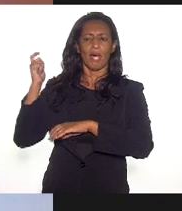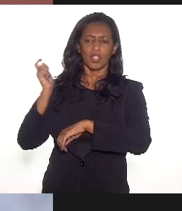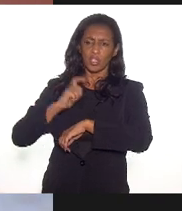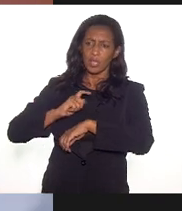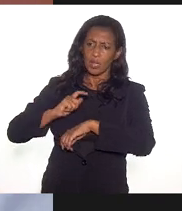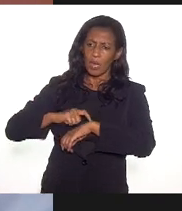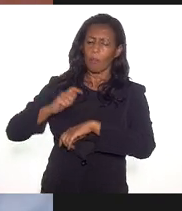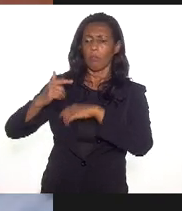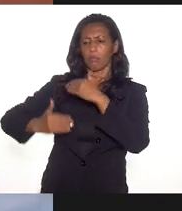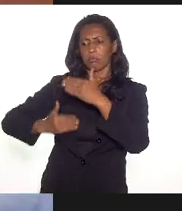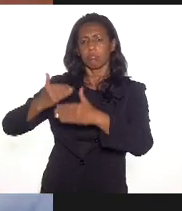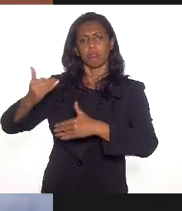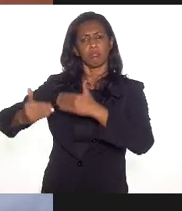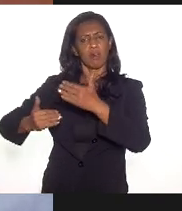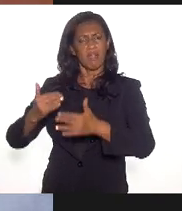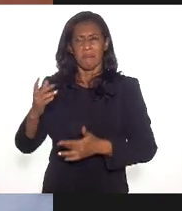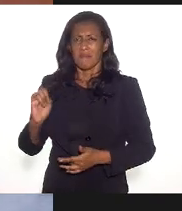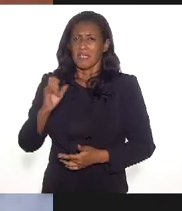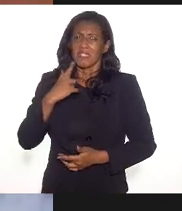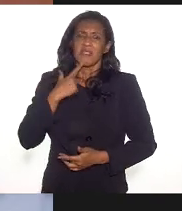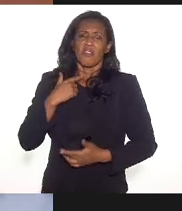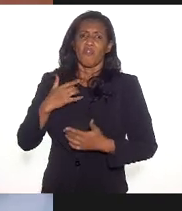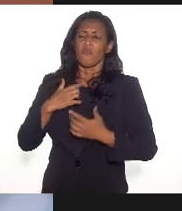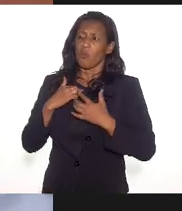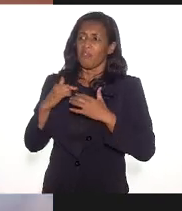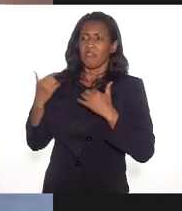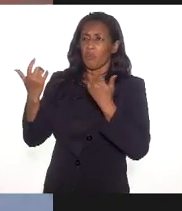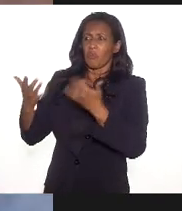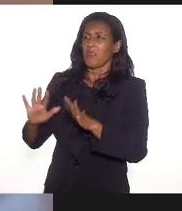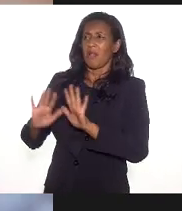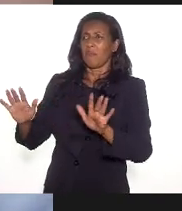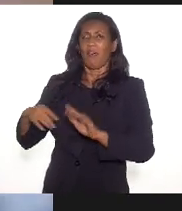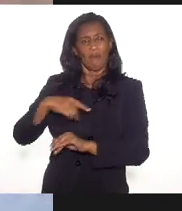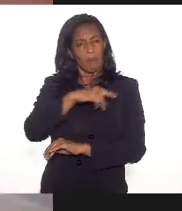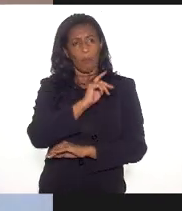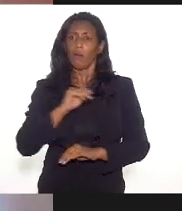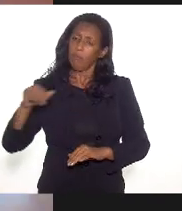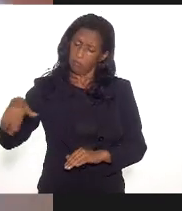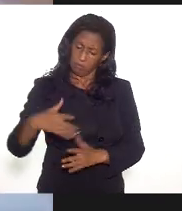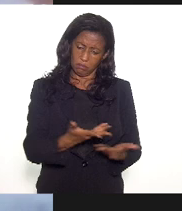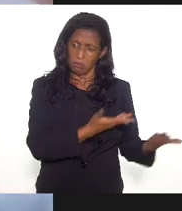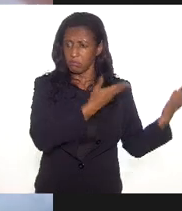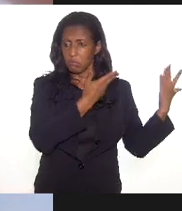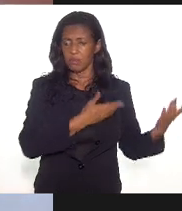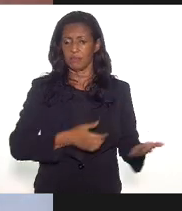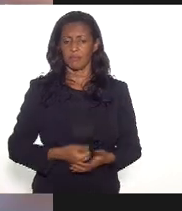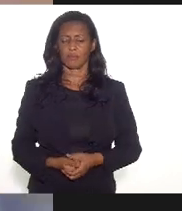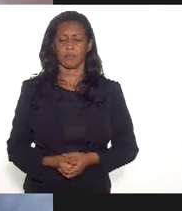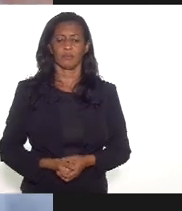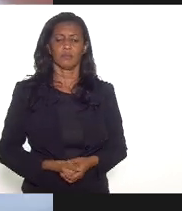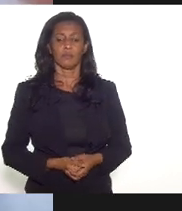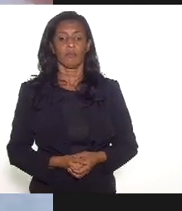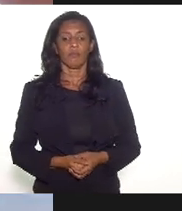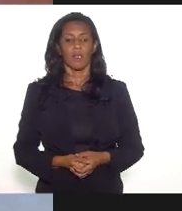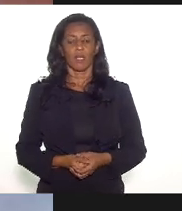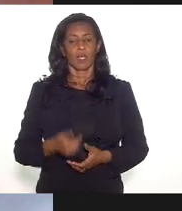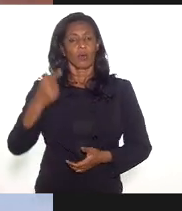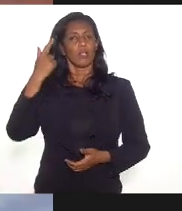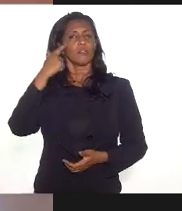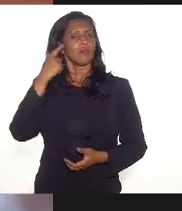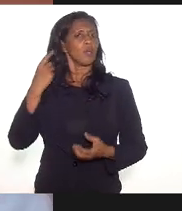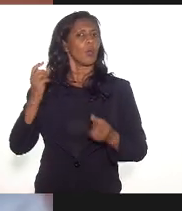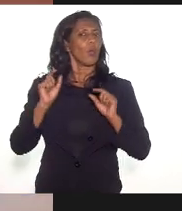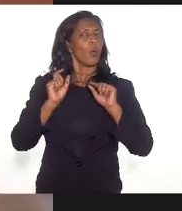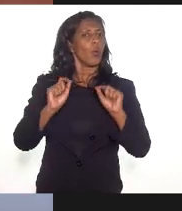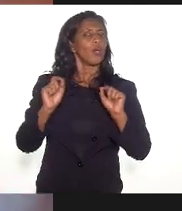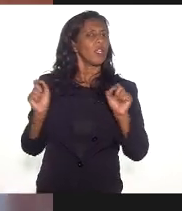ele pode sair, larga o tratamento. Eu quero saber, esse pessoal que quer conta, o que vai fazer, o que nós vamos fazer? Vamos